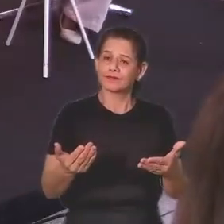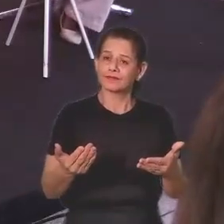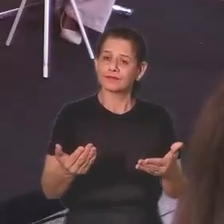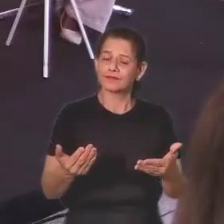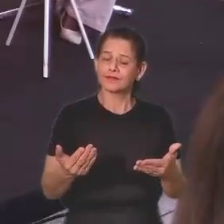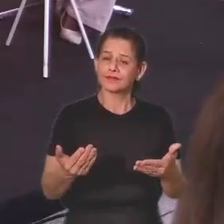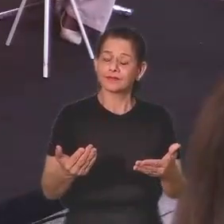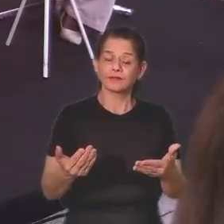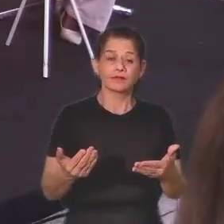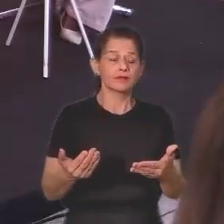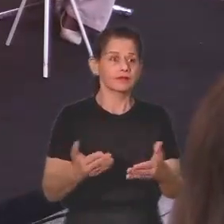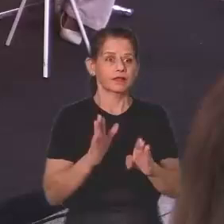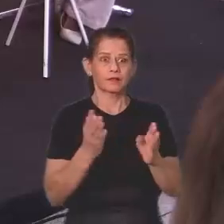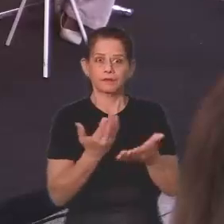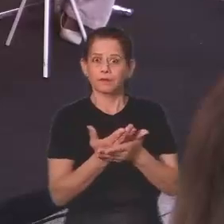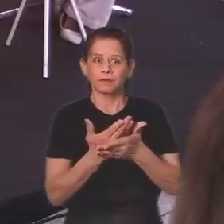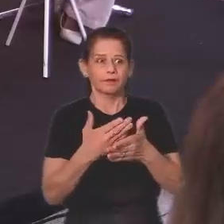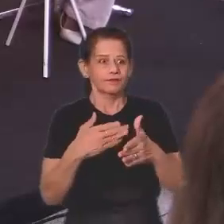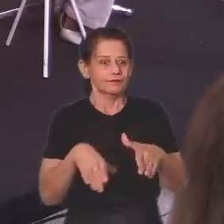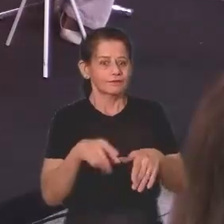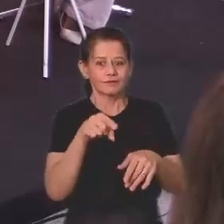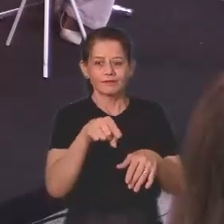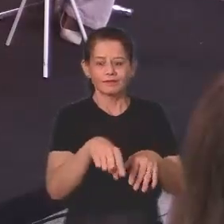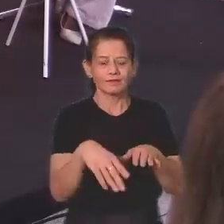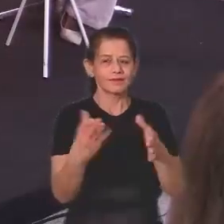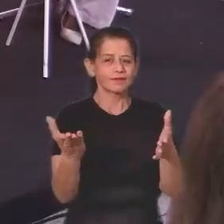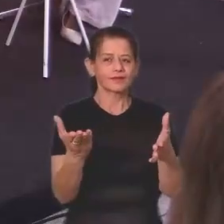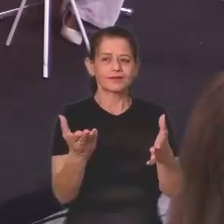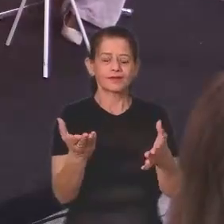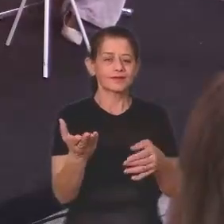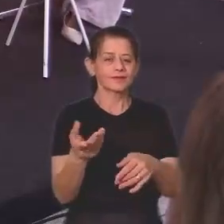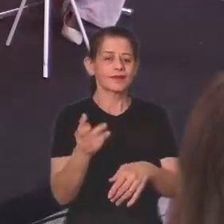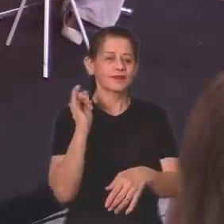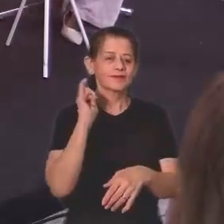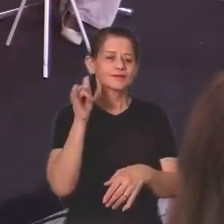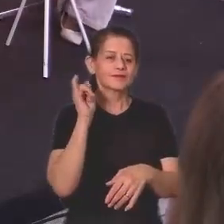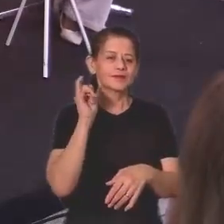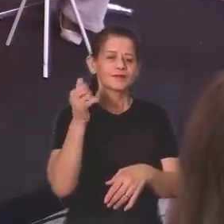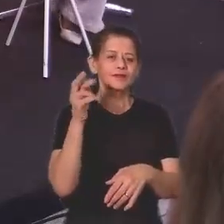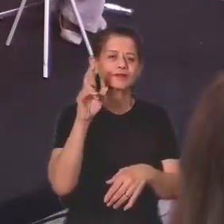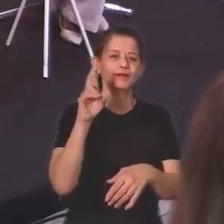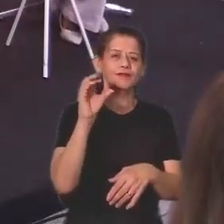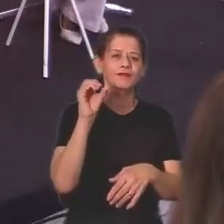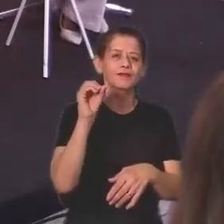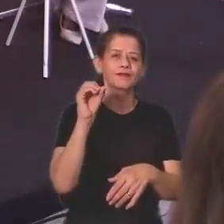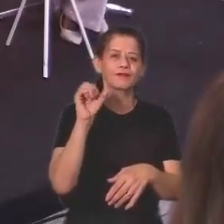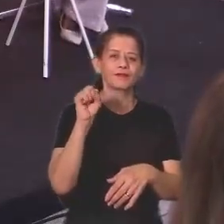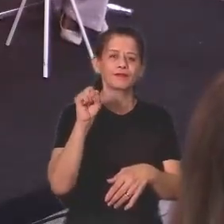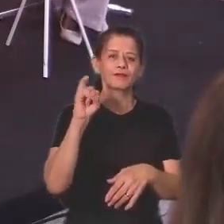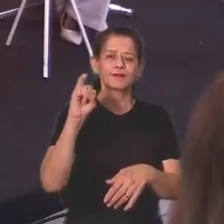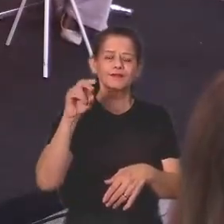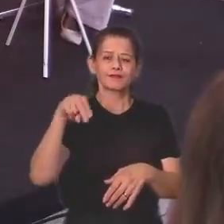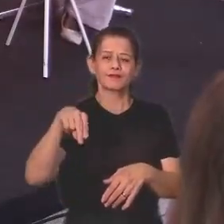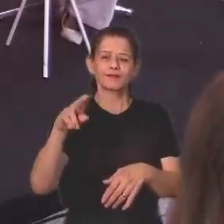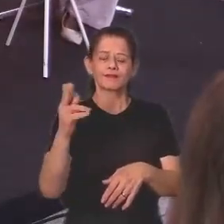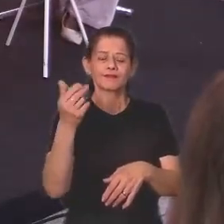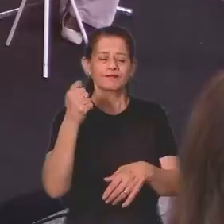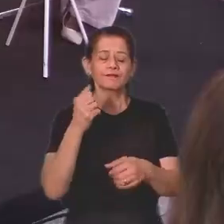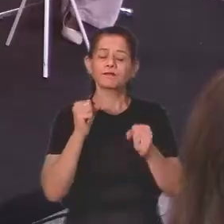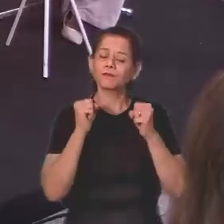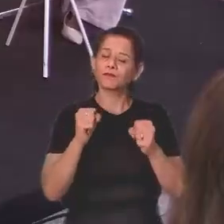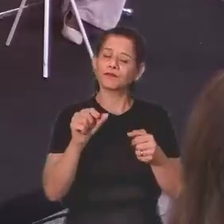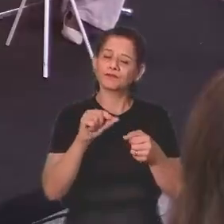eu até me perdi aqui com as histórias da dona Rosinha. O que a gente pode fazer, né,